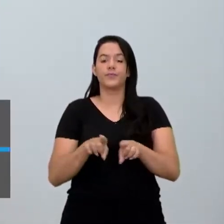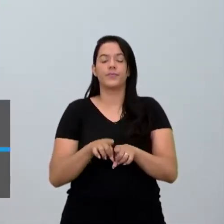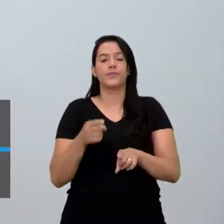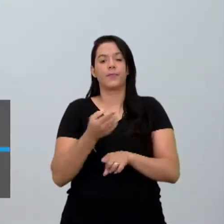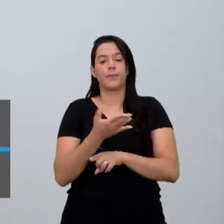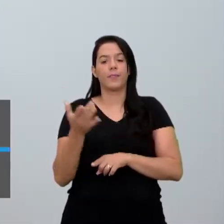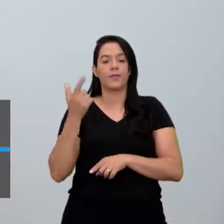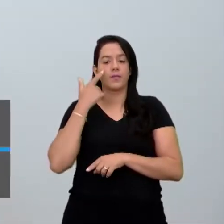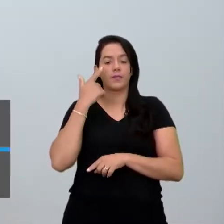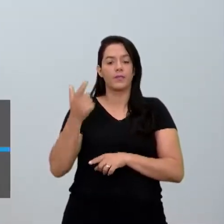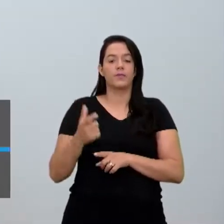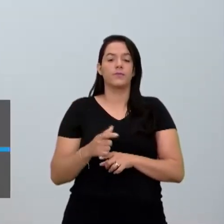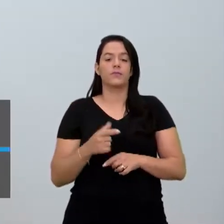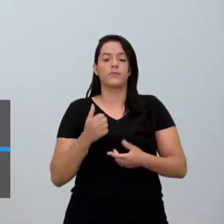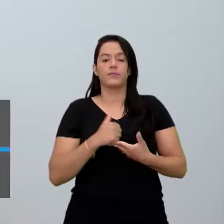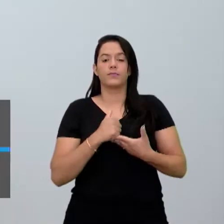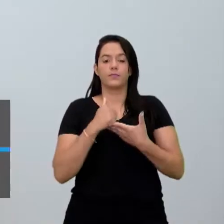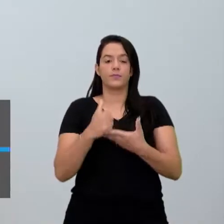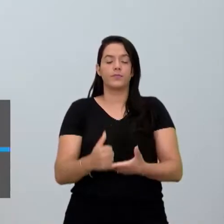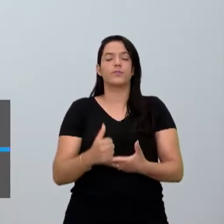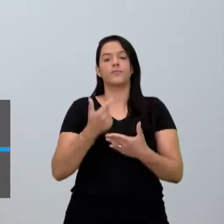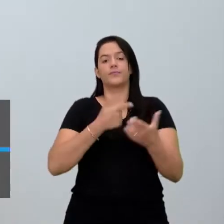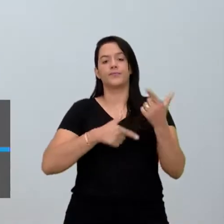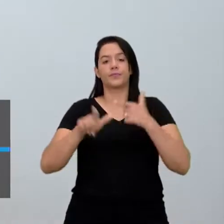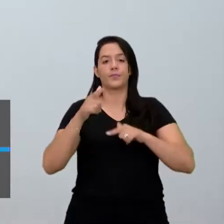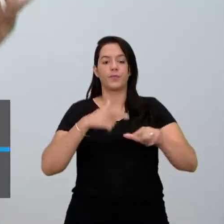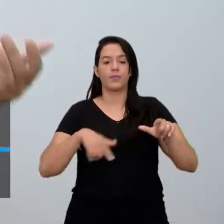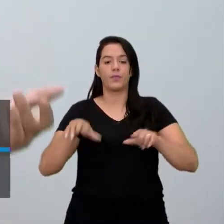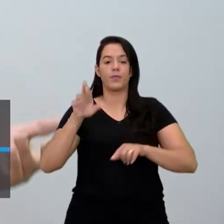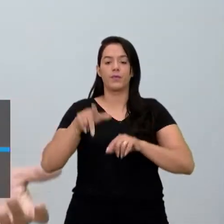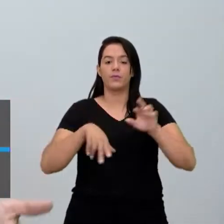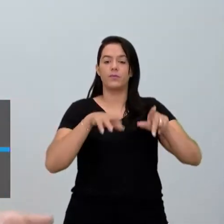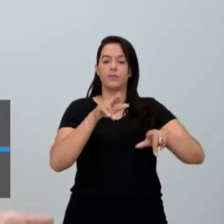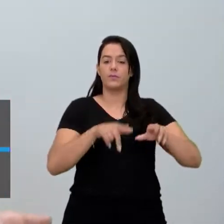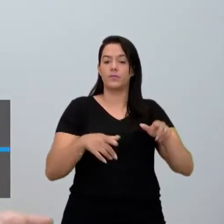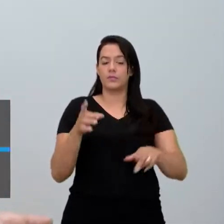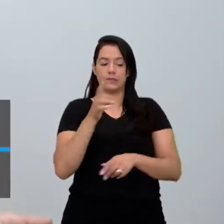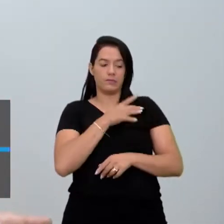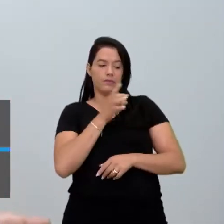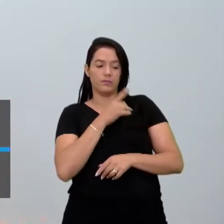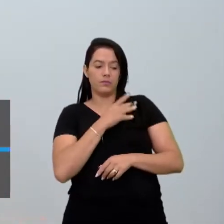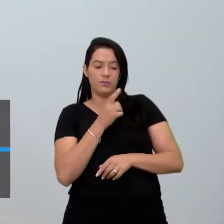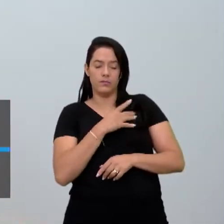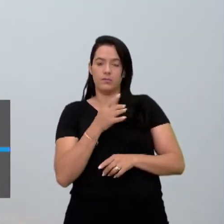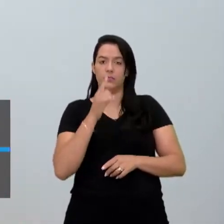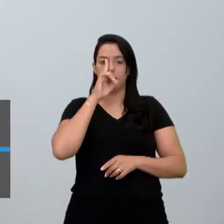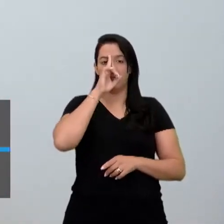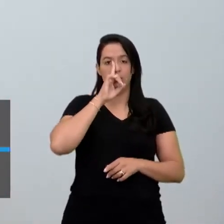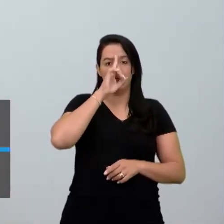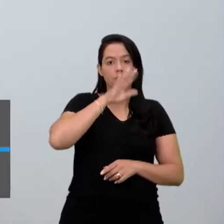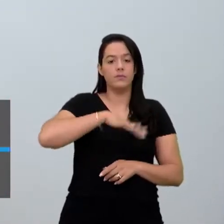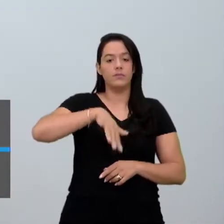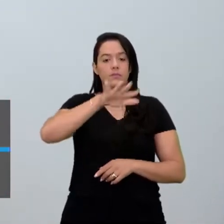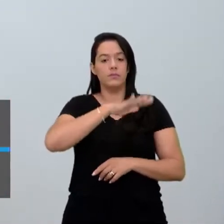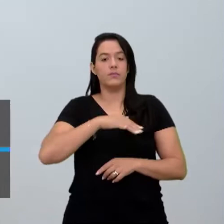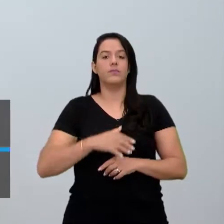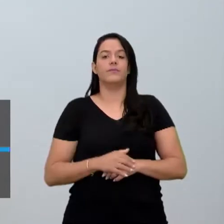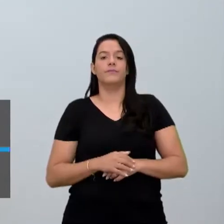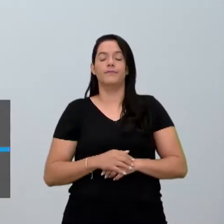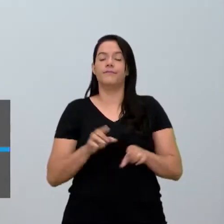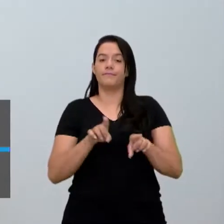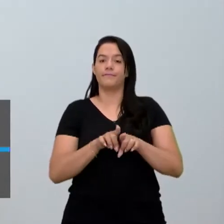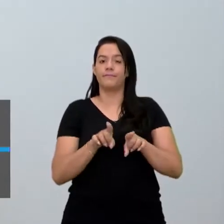Antropologicamente, eu estou emprestando aqui da antropologia, a gente sempre vê o diferente como uma ameaça, né? Já dizia Caetano Veloso,